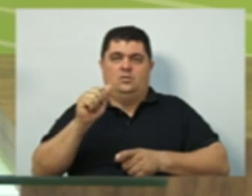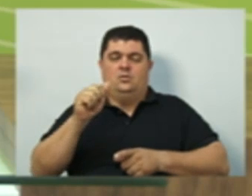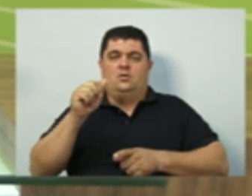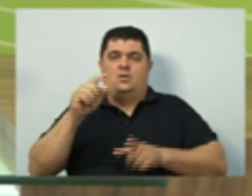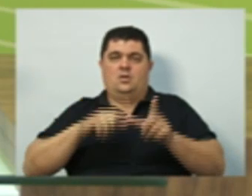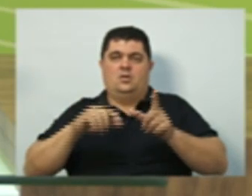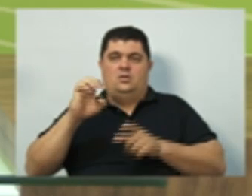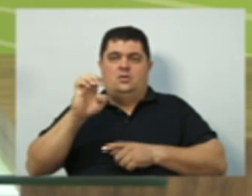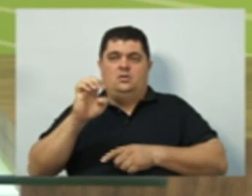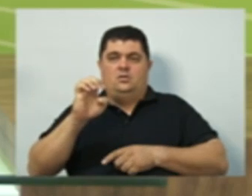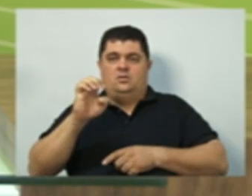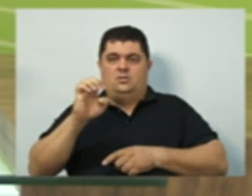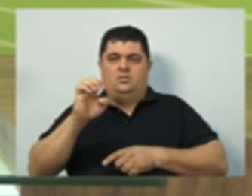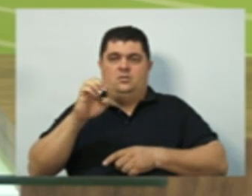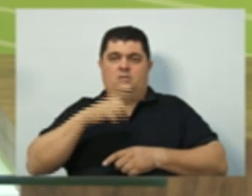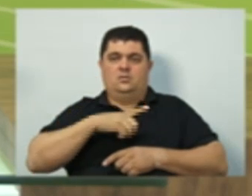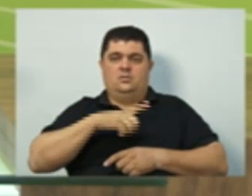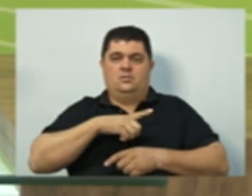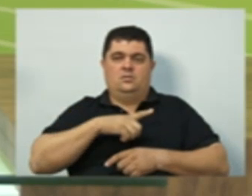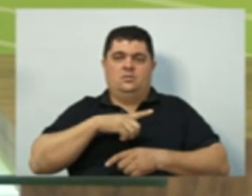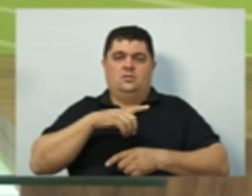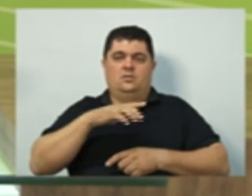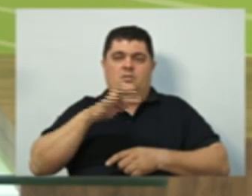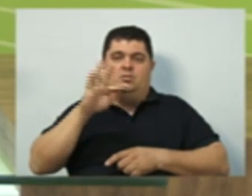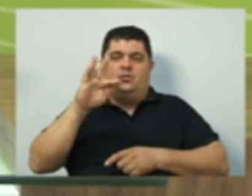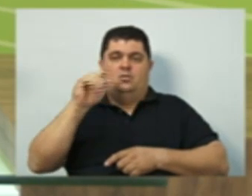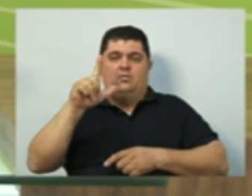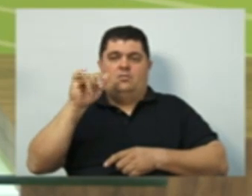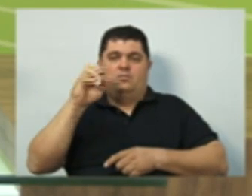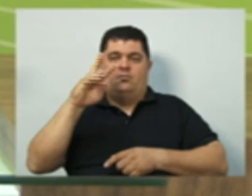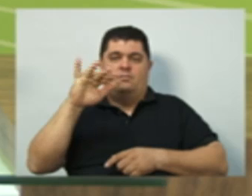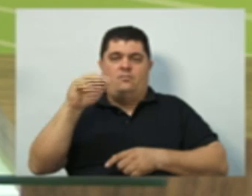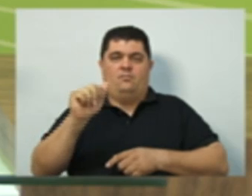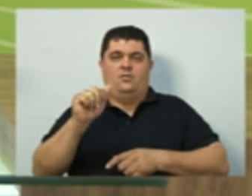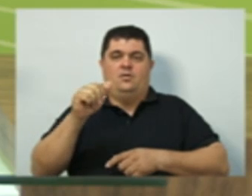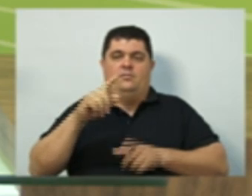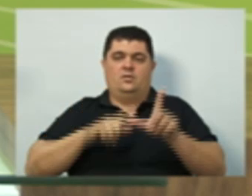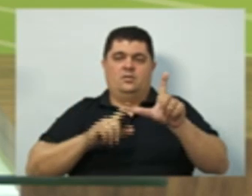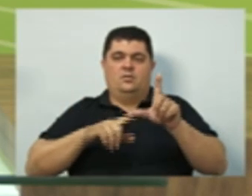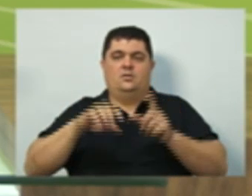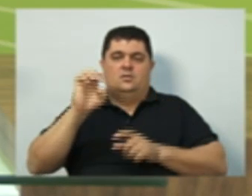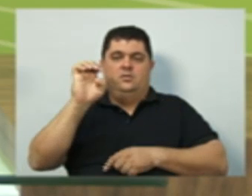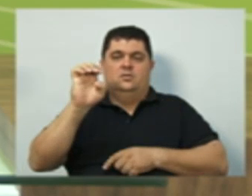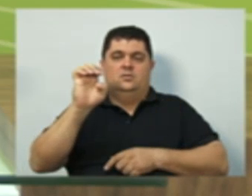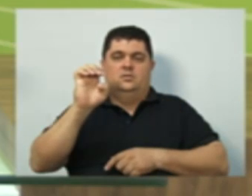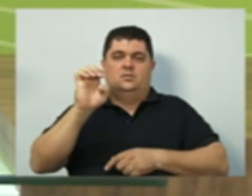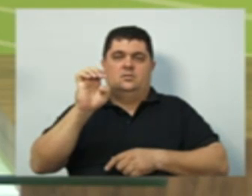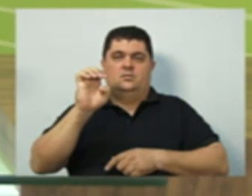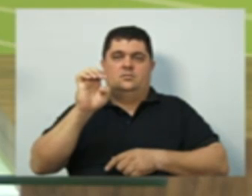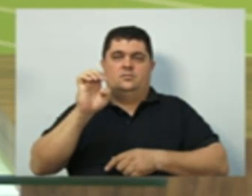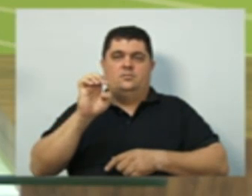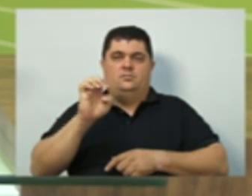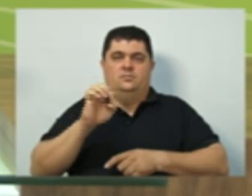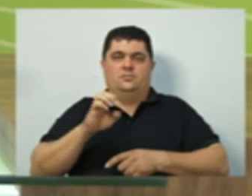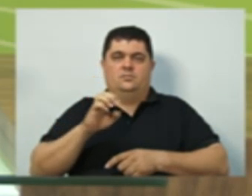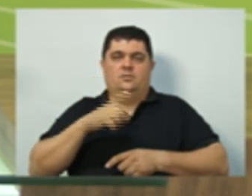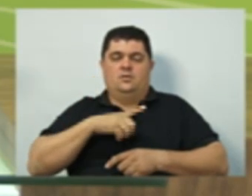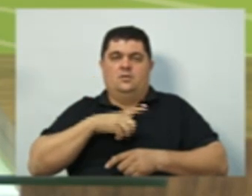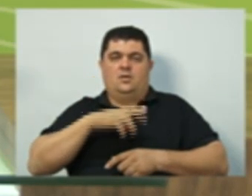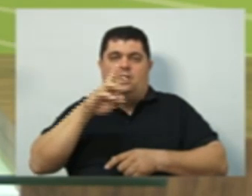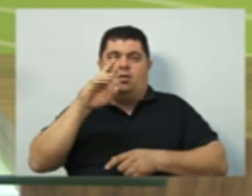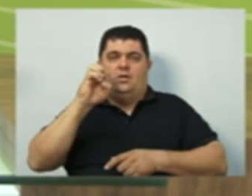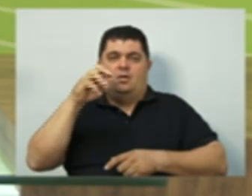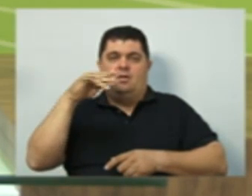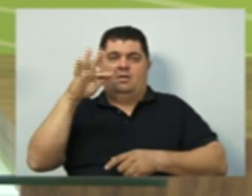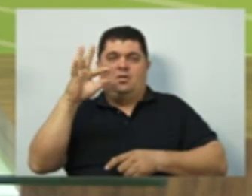Novamente da Escola Dona Benta, a Flávia, a aluna Flávia, está dizendo que é a letra E. O Renato Delmonico, do campus